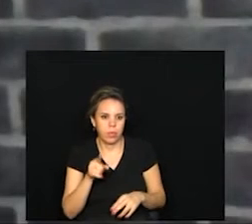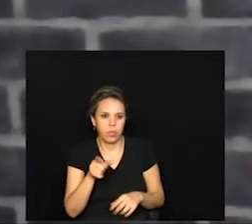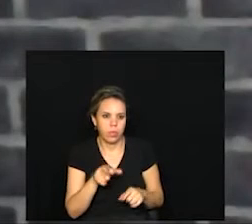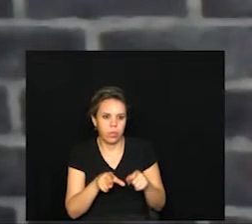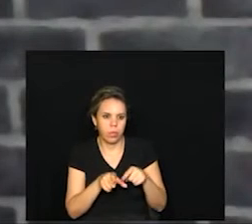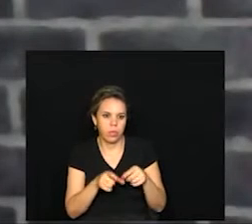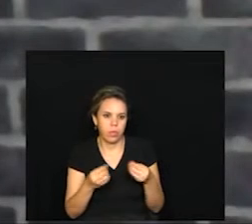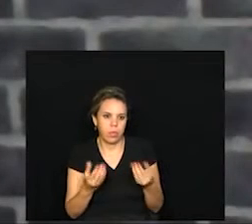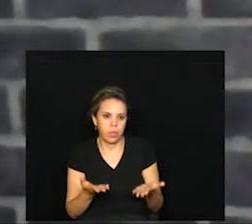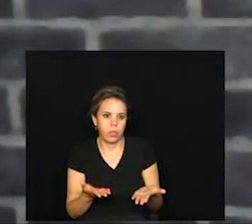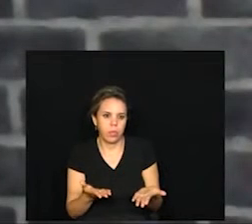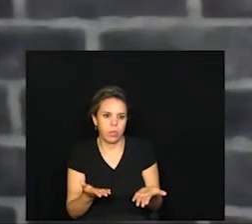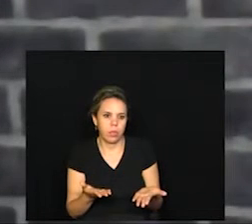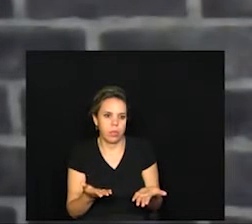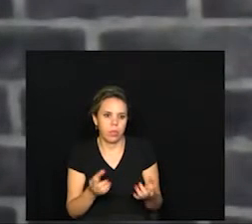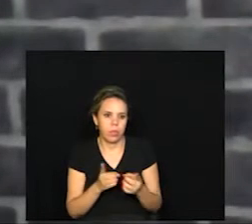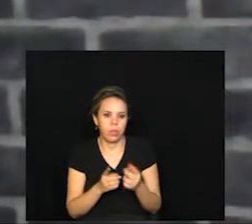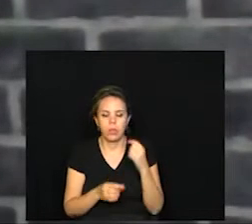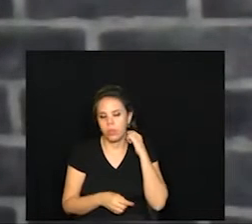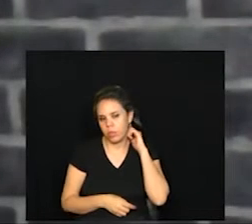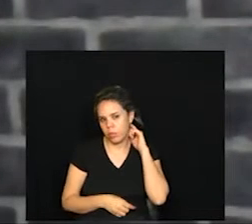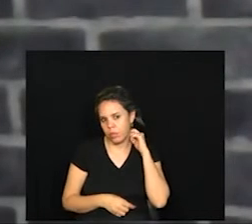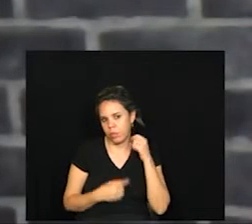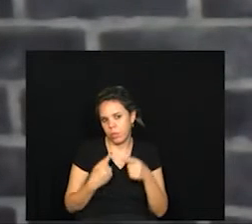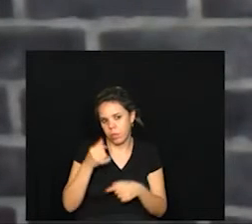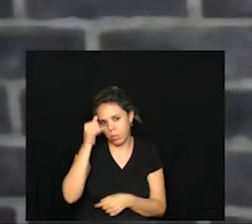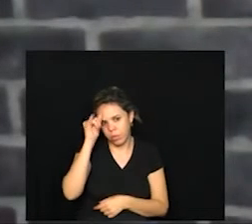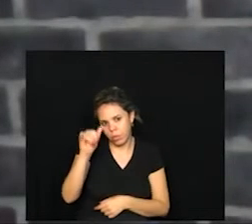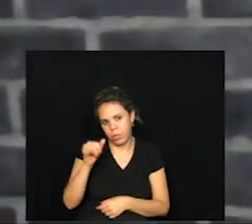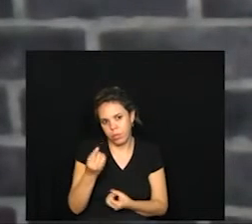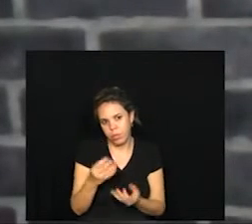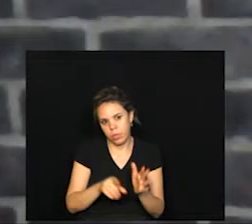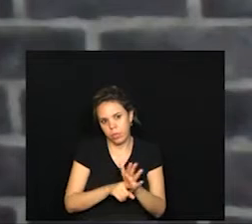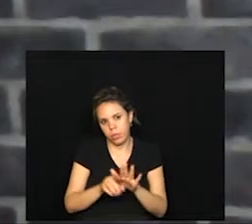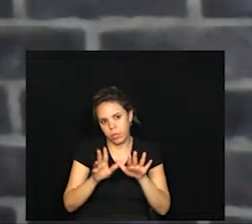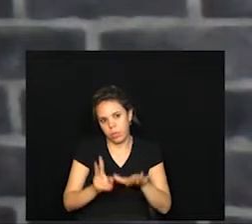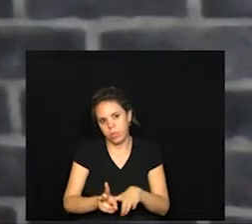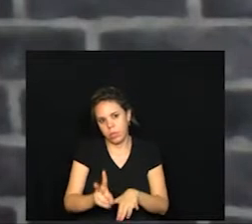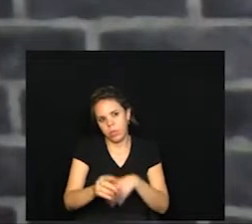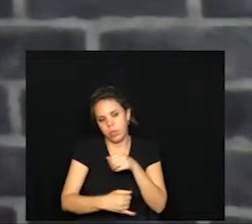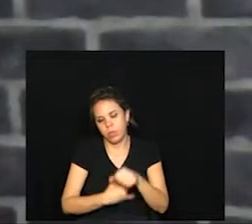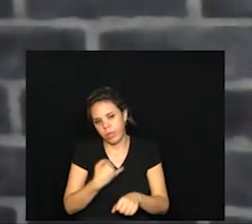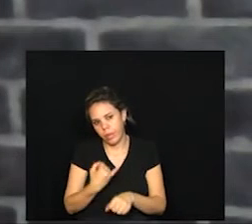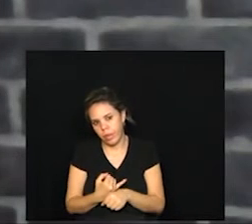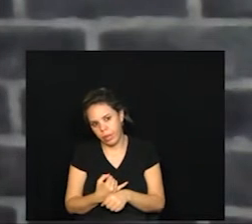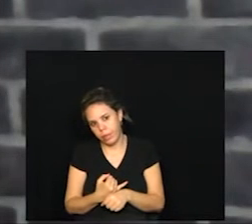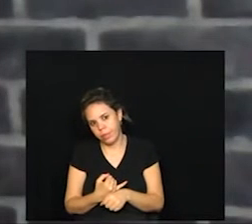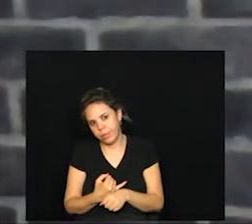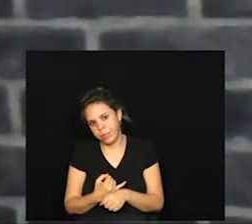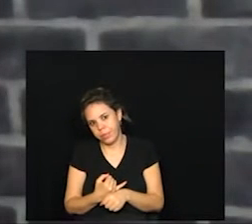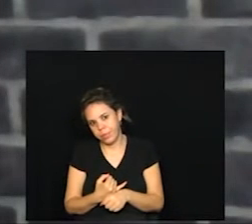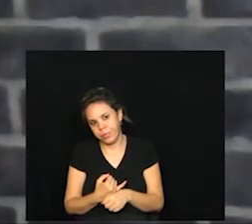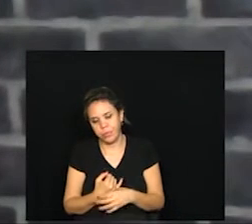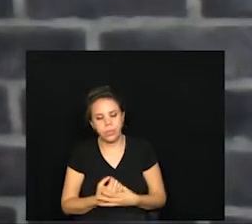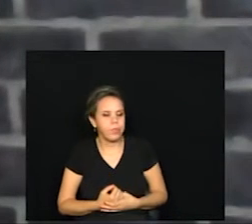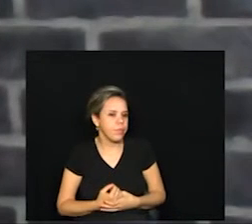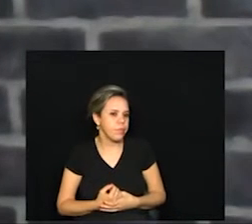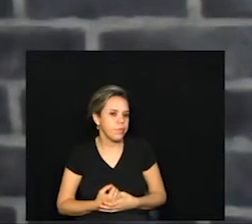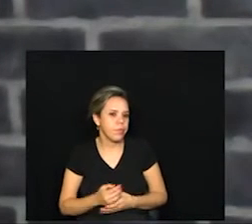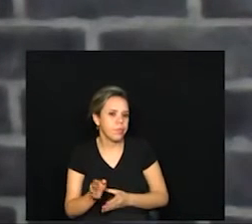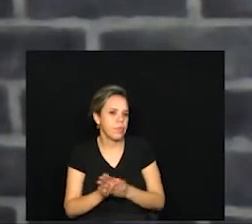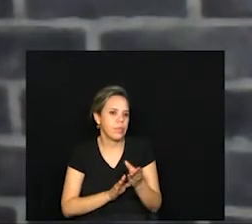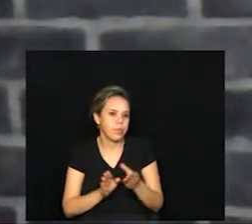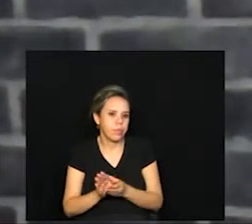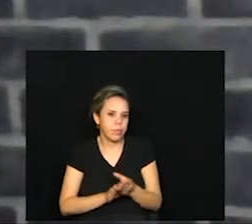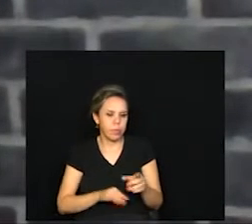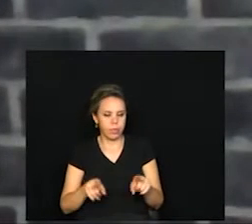cartão oferece esse serviço, porque vai evitar que os seus dados permaneçam ali naquele site, né? A gente até orienta